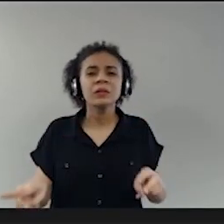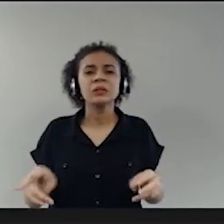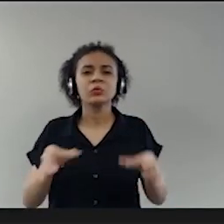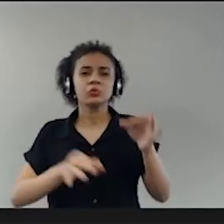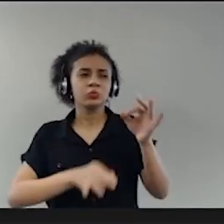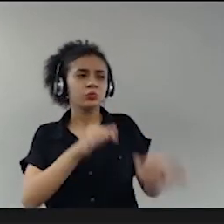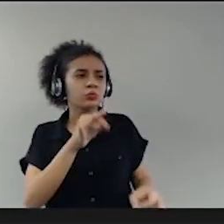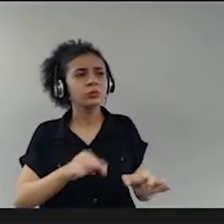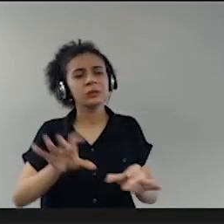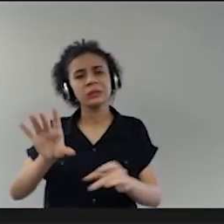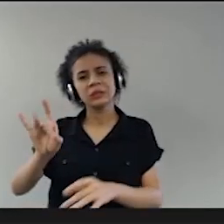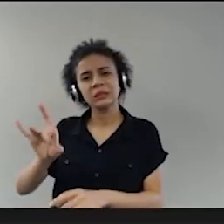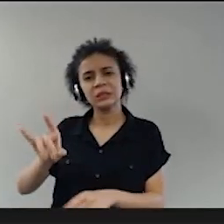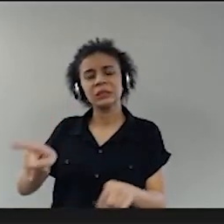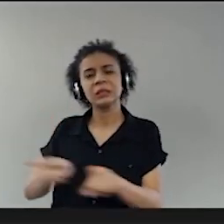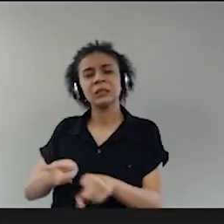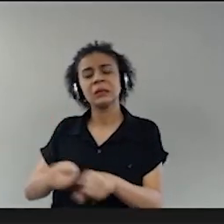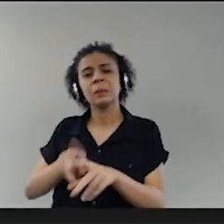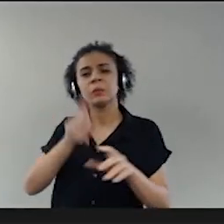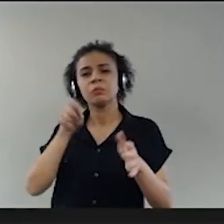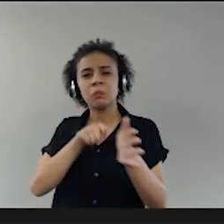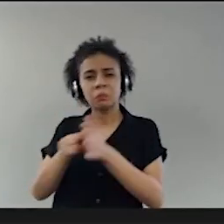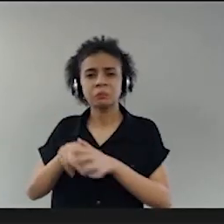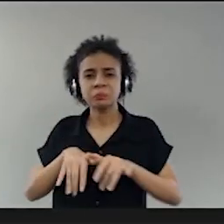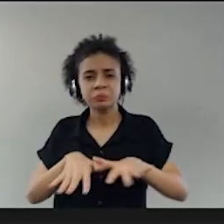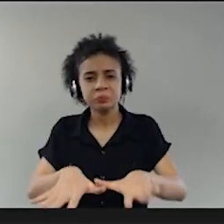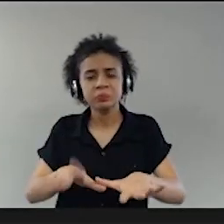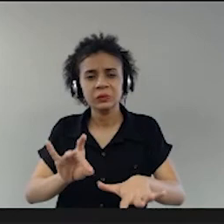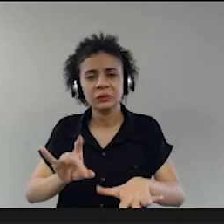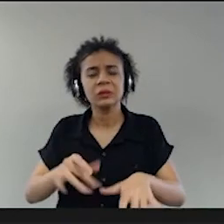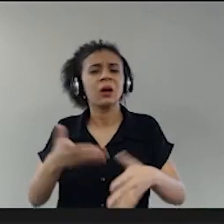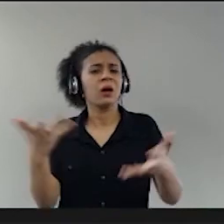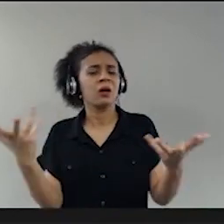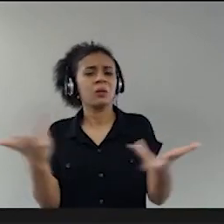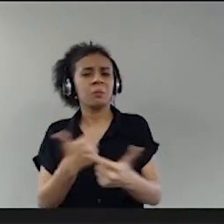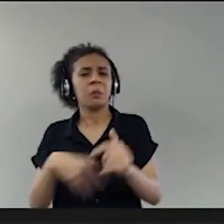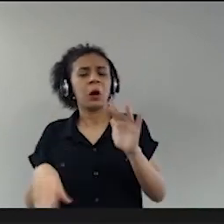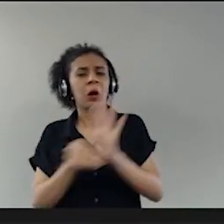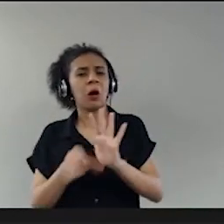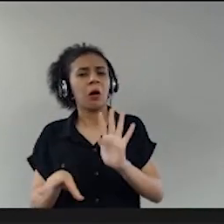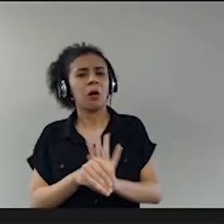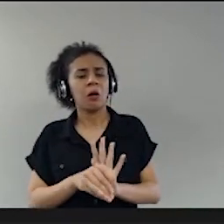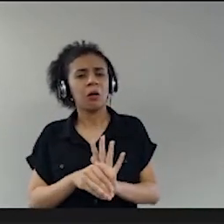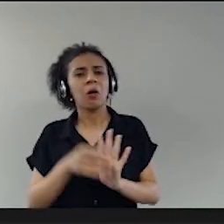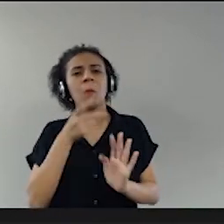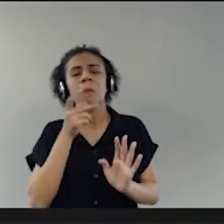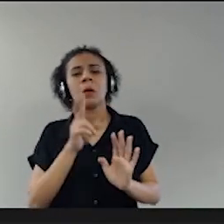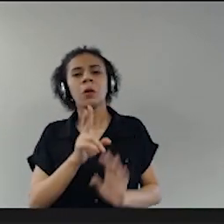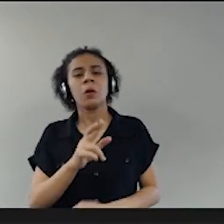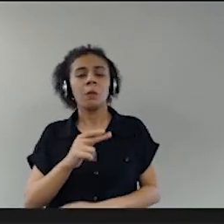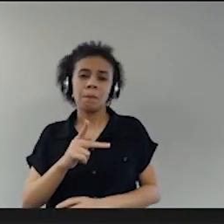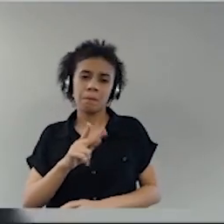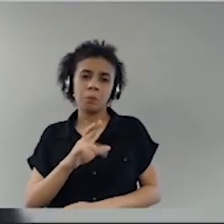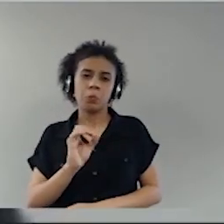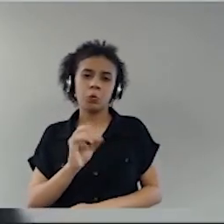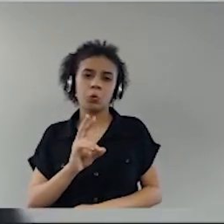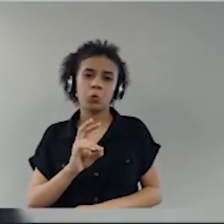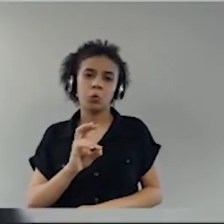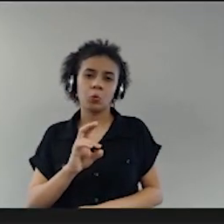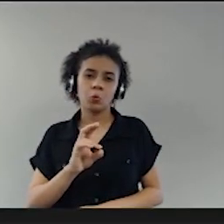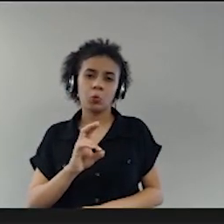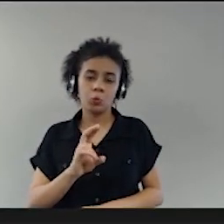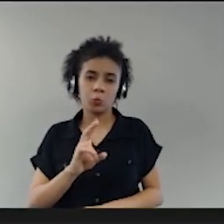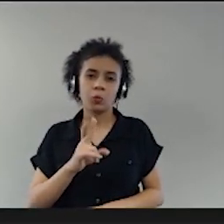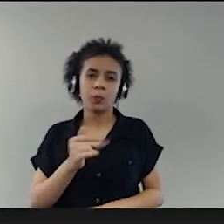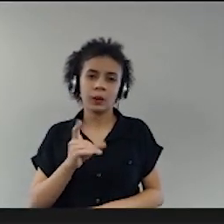jurídica, científica e epidemiológica, como muito bem foi colocado aqui pelo Procurador Regional da República, doutor